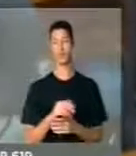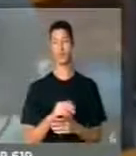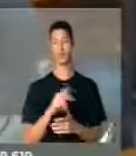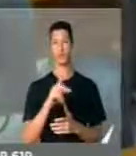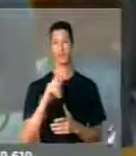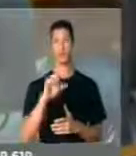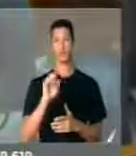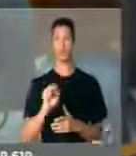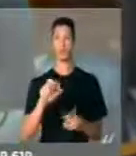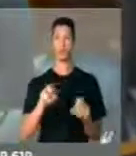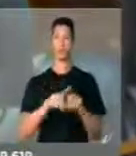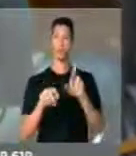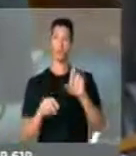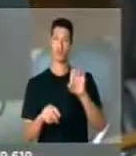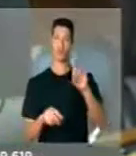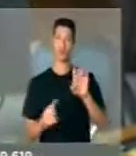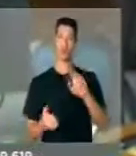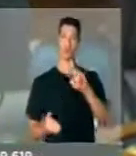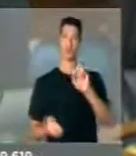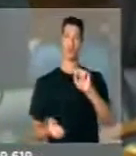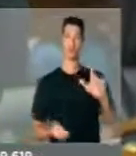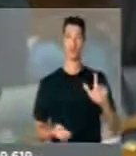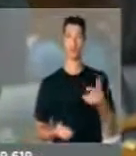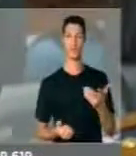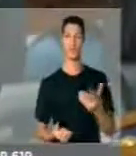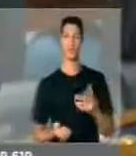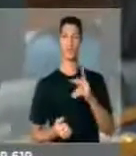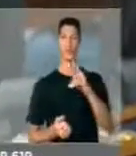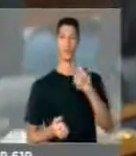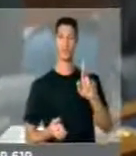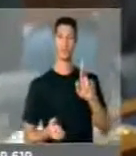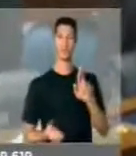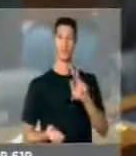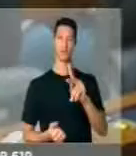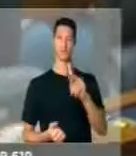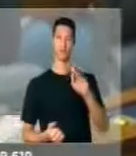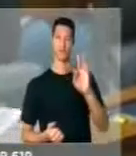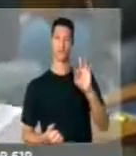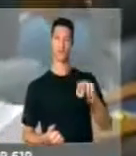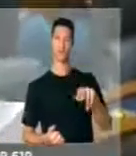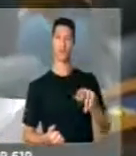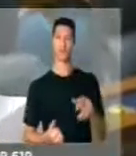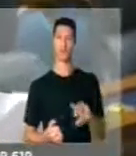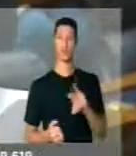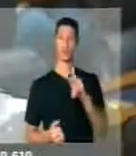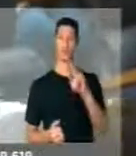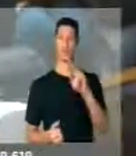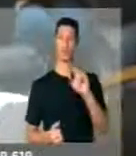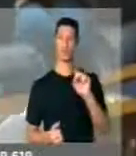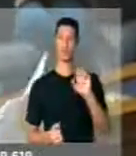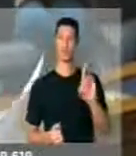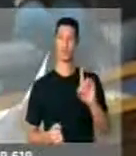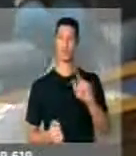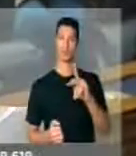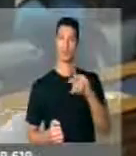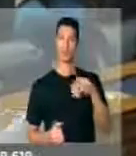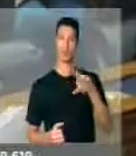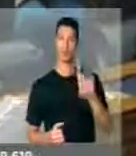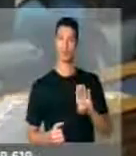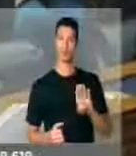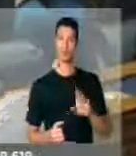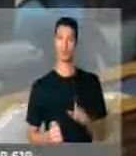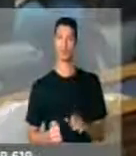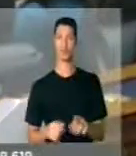do PROS, da Rede, do PSOL, do PR, do PTN, do PSD, do